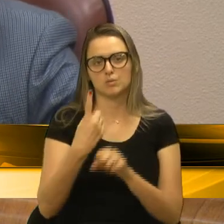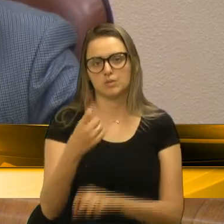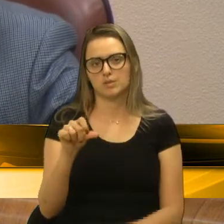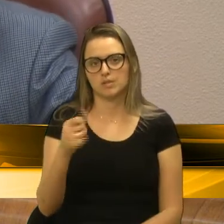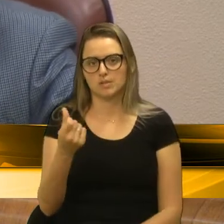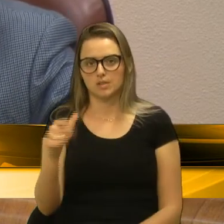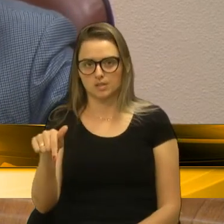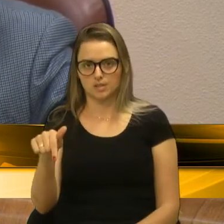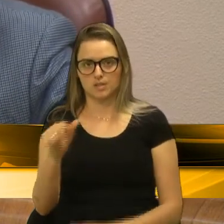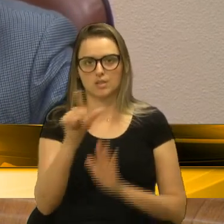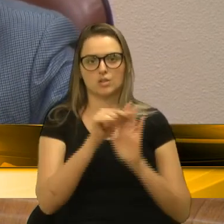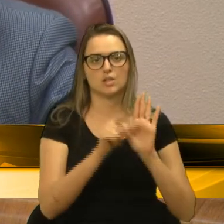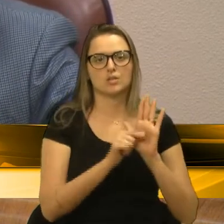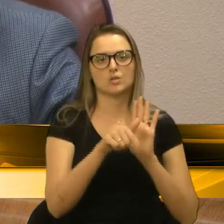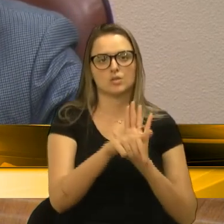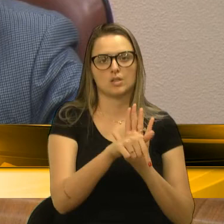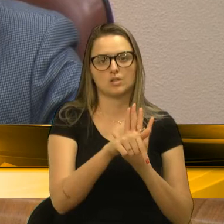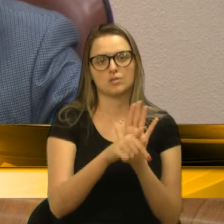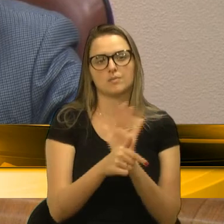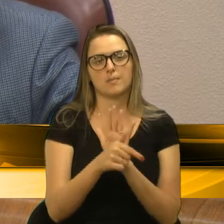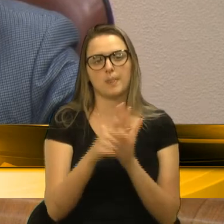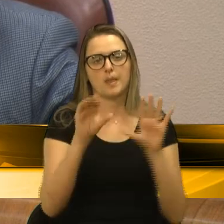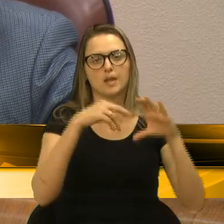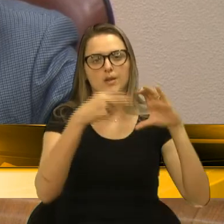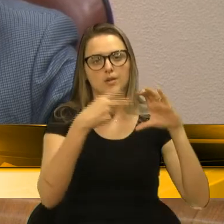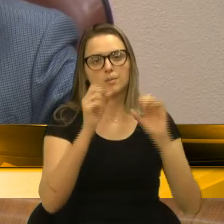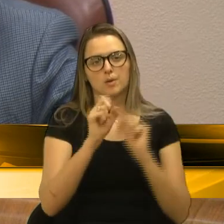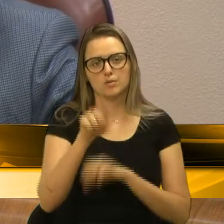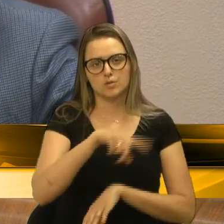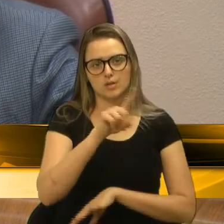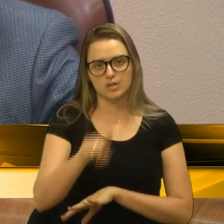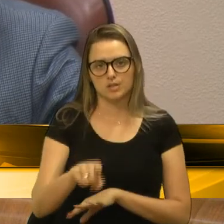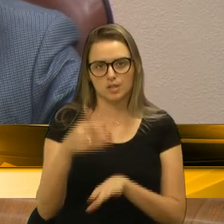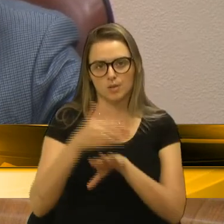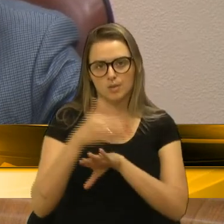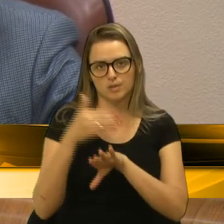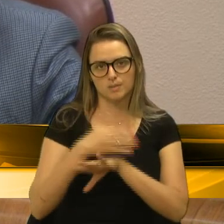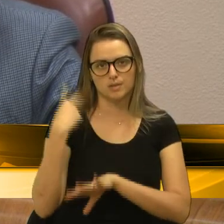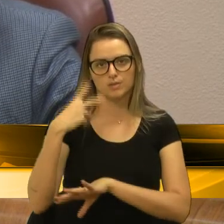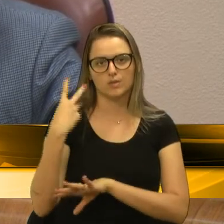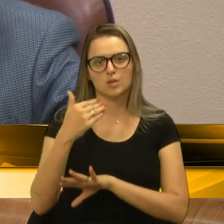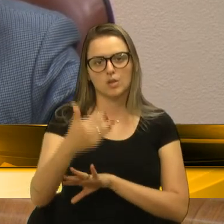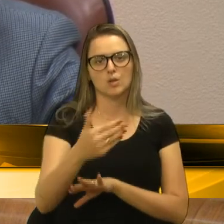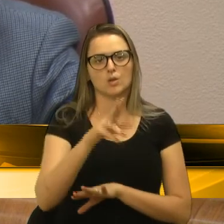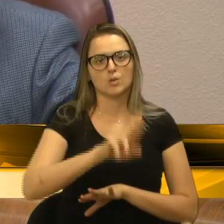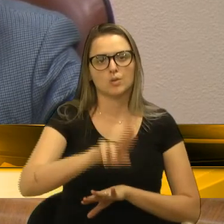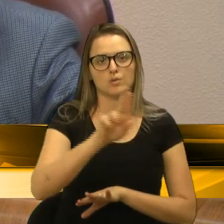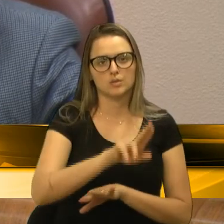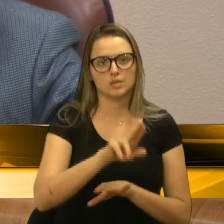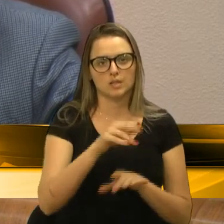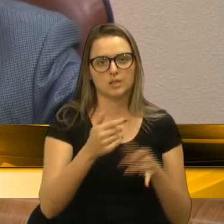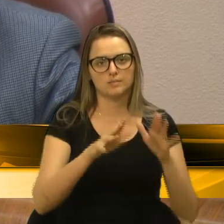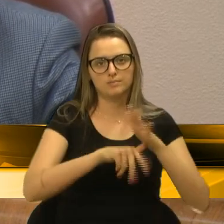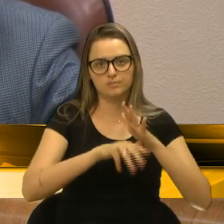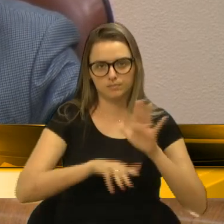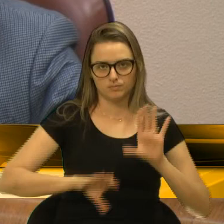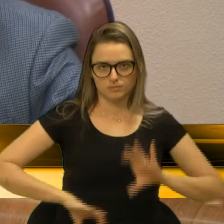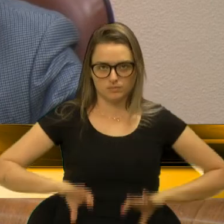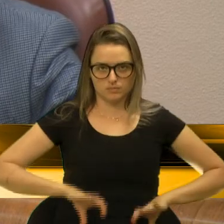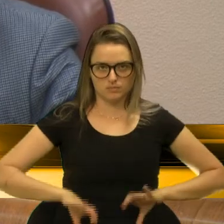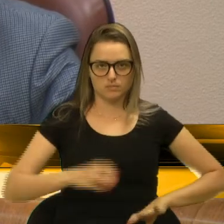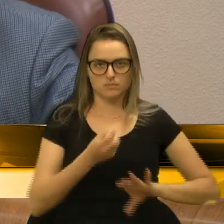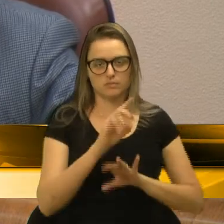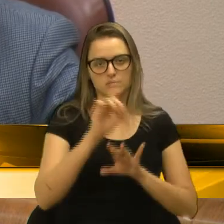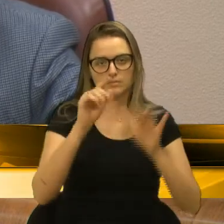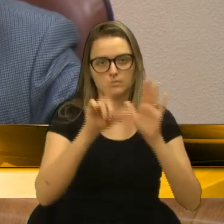Artigo 7º. A Câmara poderá cassar o mandato de vereador quando 1. Utilizar-se do mandato para a prática de atos de corrupção de improbidade administrativa.